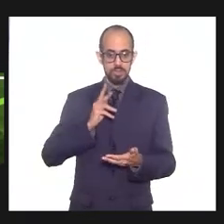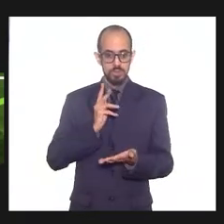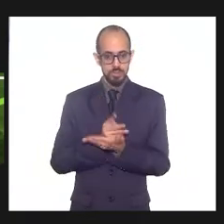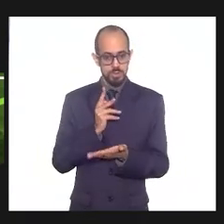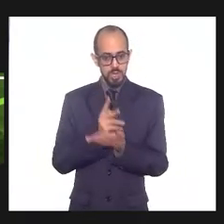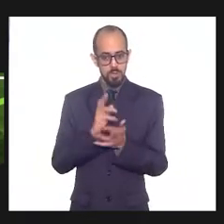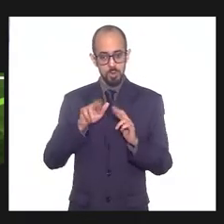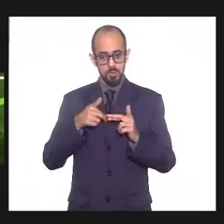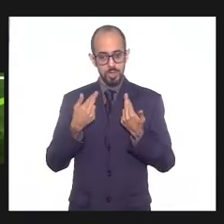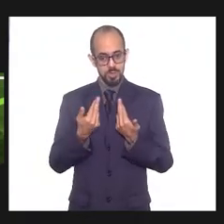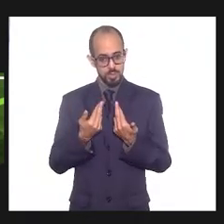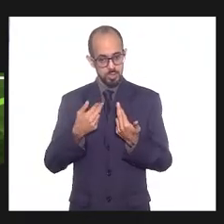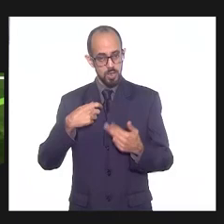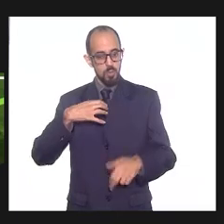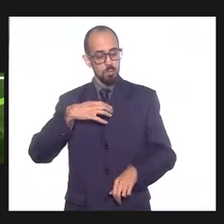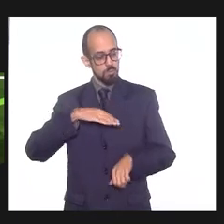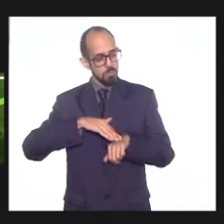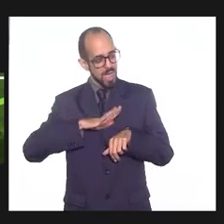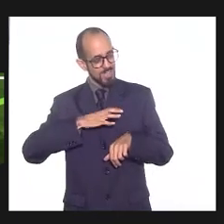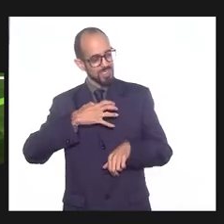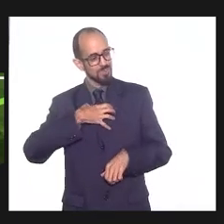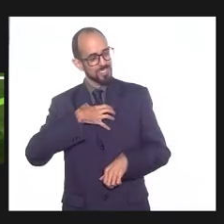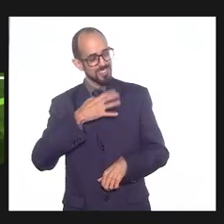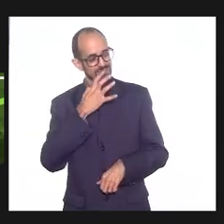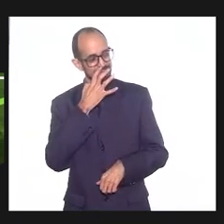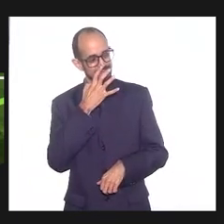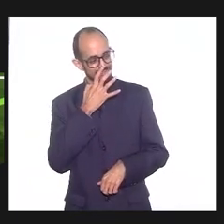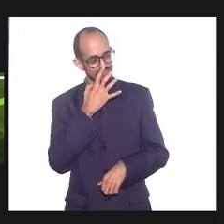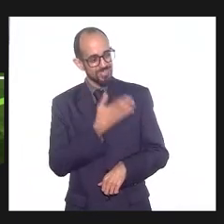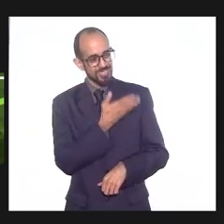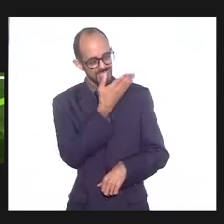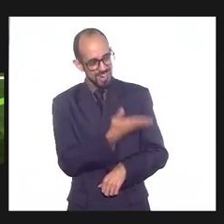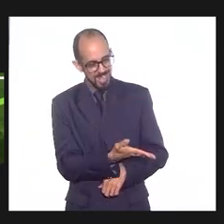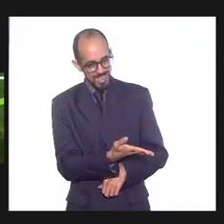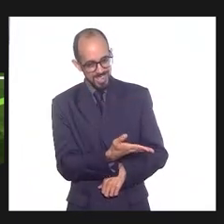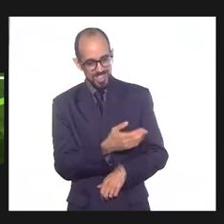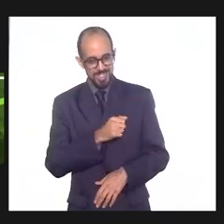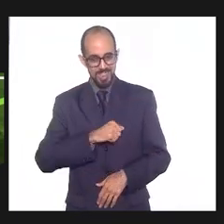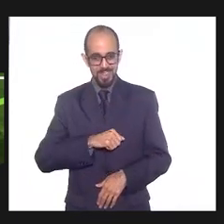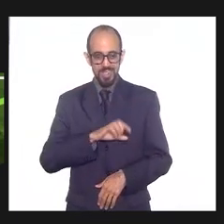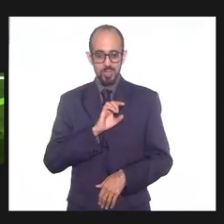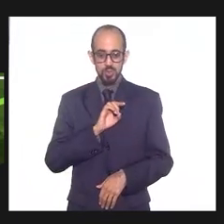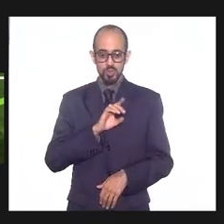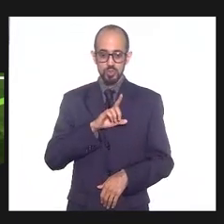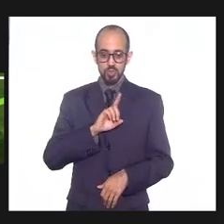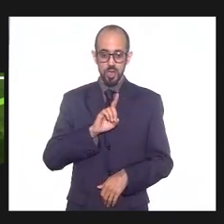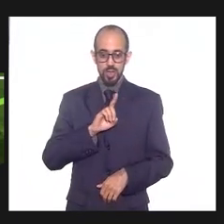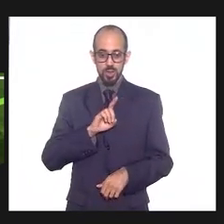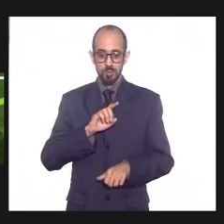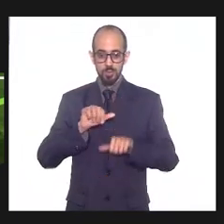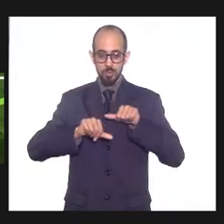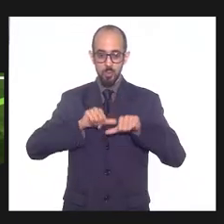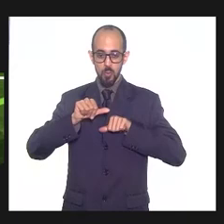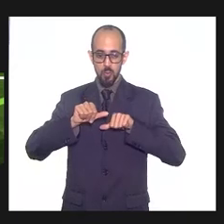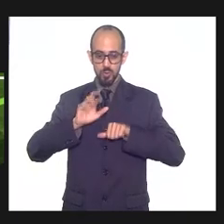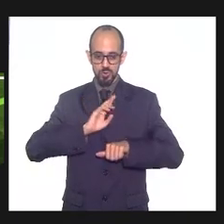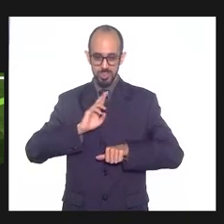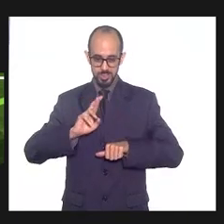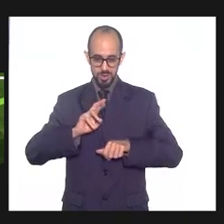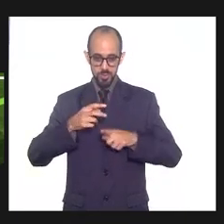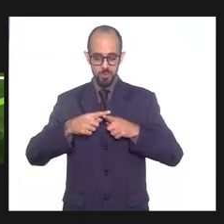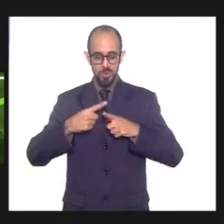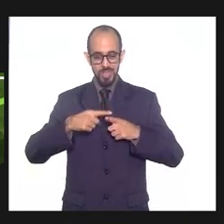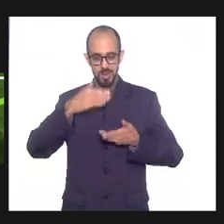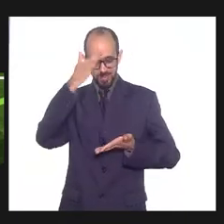dela essa paz eu fico fã dela só não me convento ou pegar essa altura da vida a minha convicção na umbanda